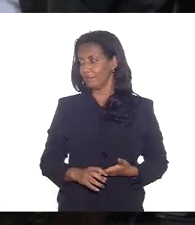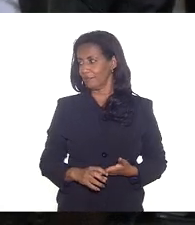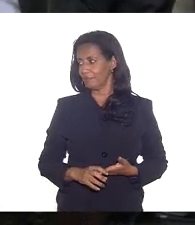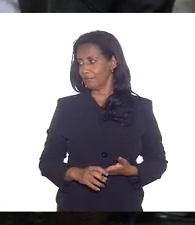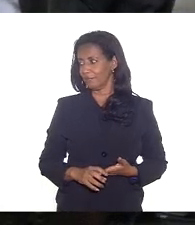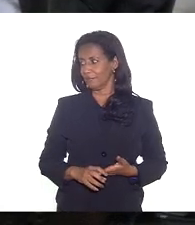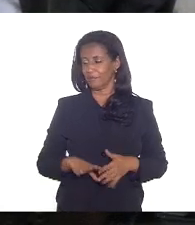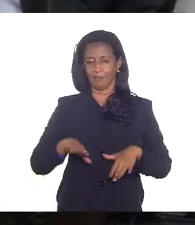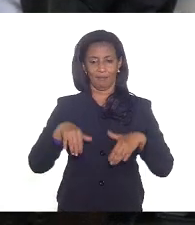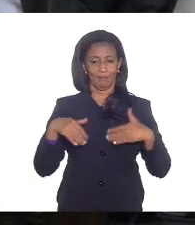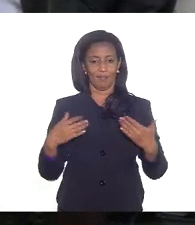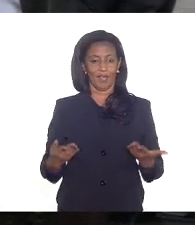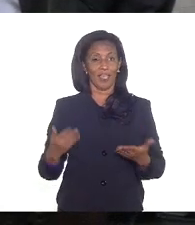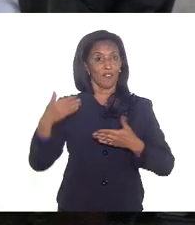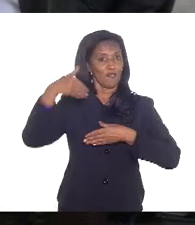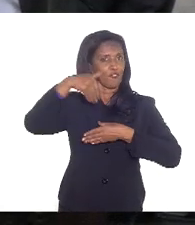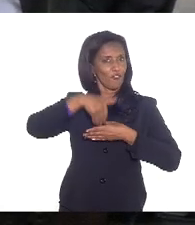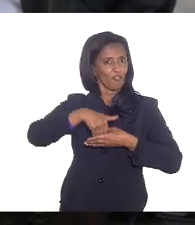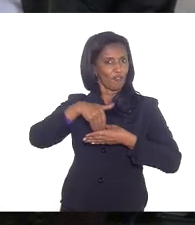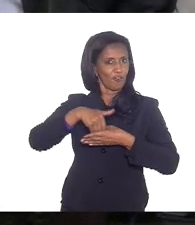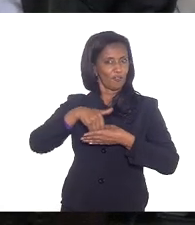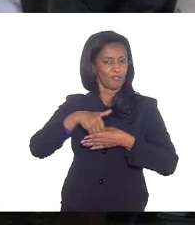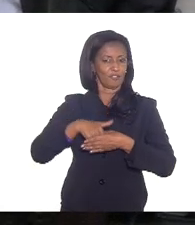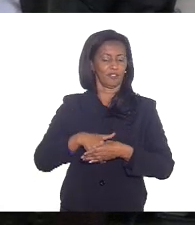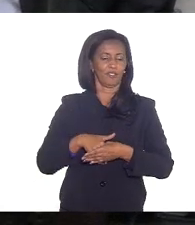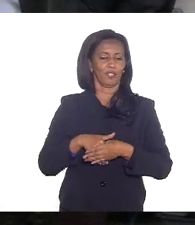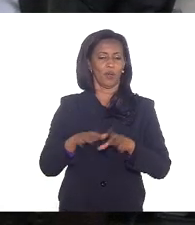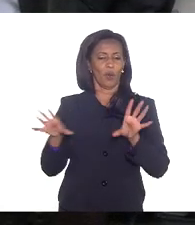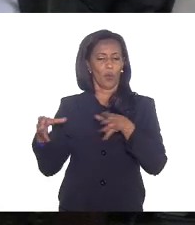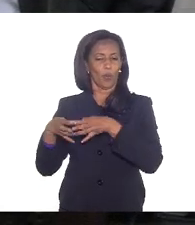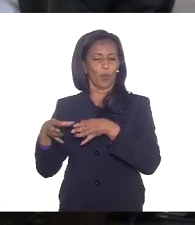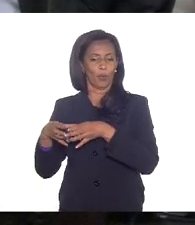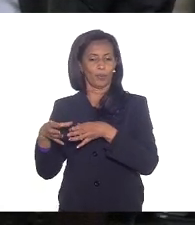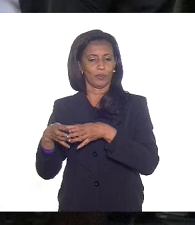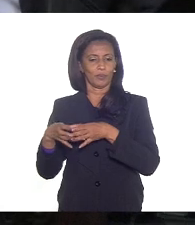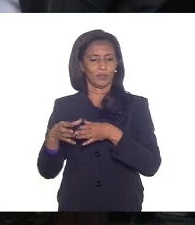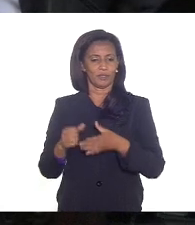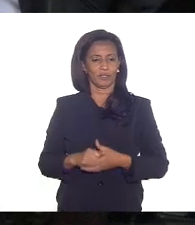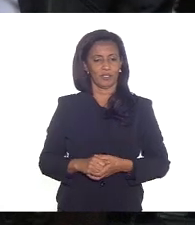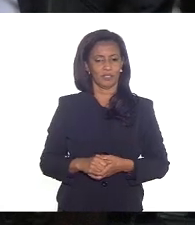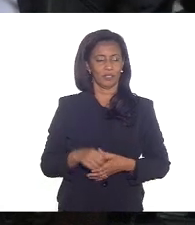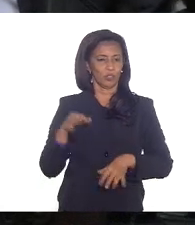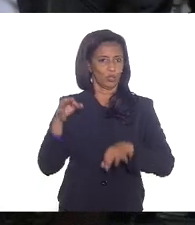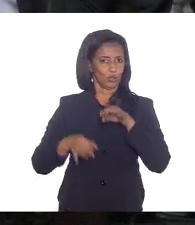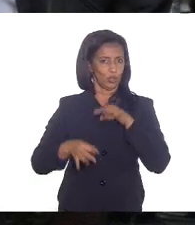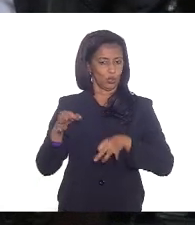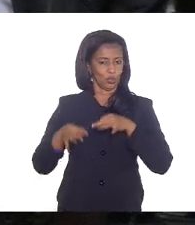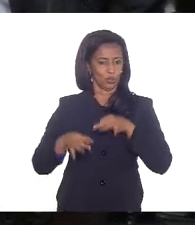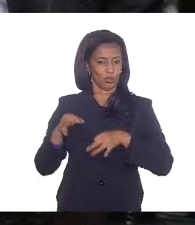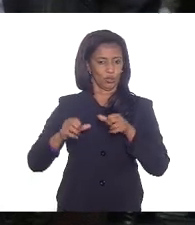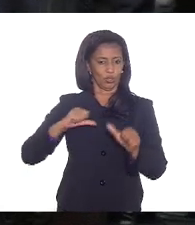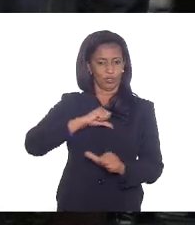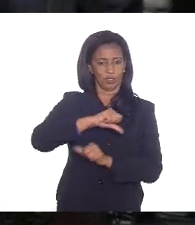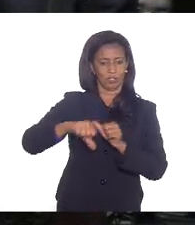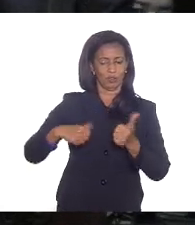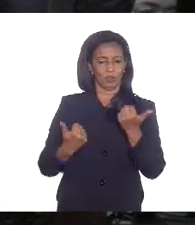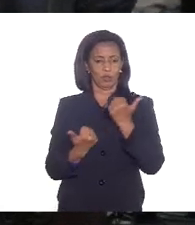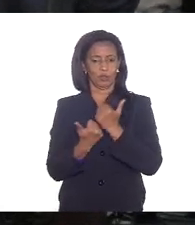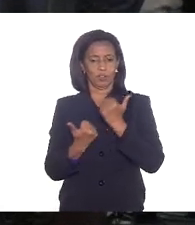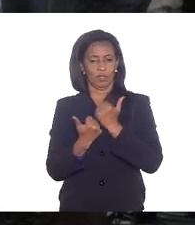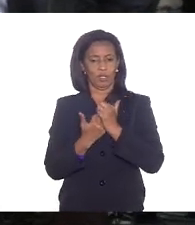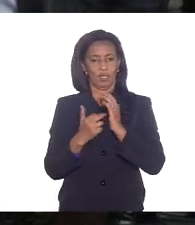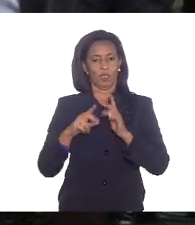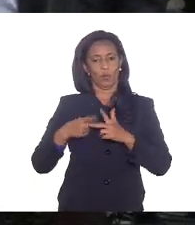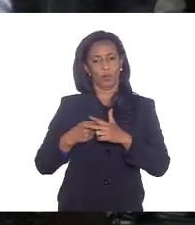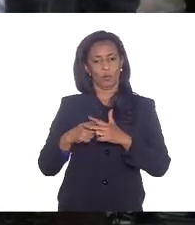e em votação parecido da Comissão de Justiça que transformou-se subjetivo conforme